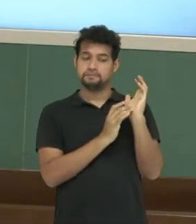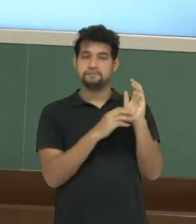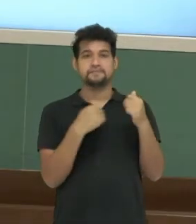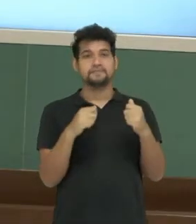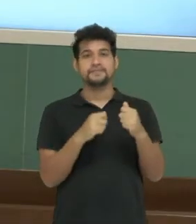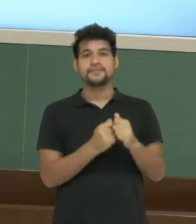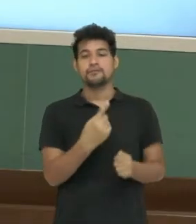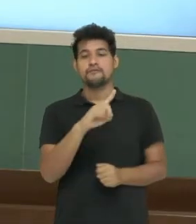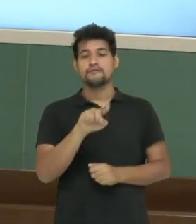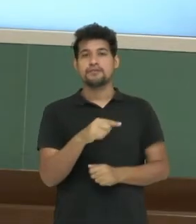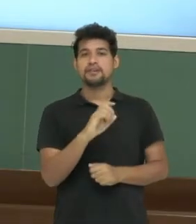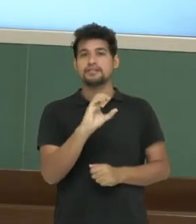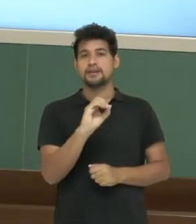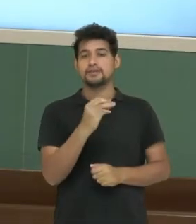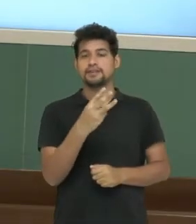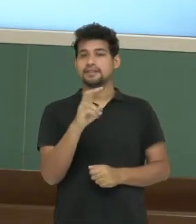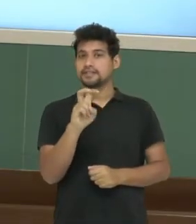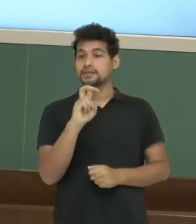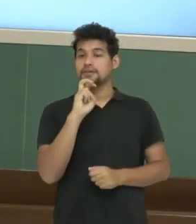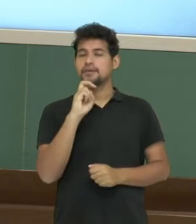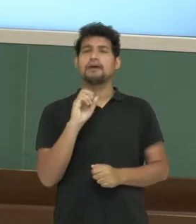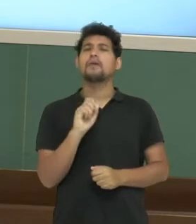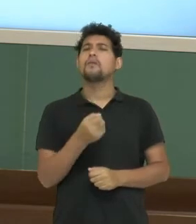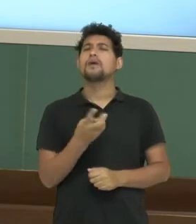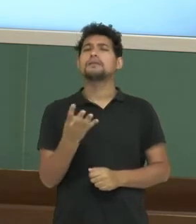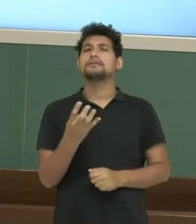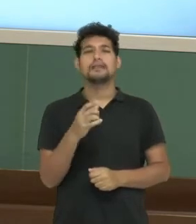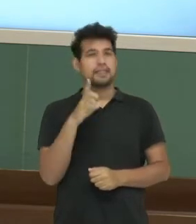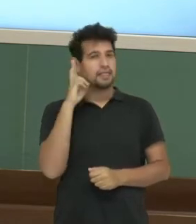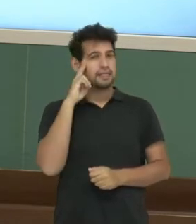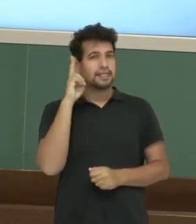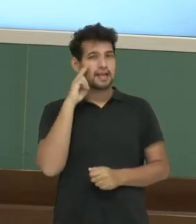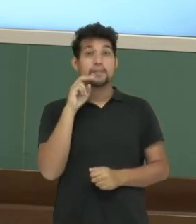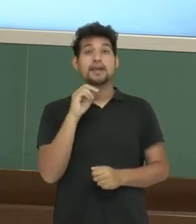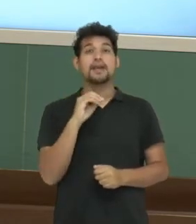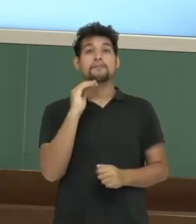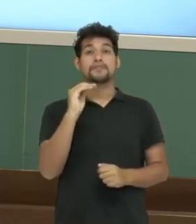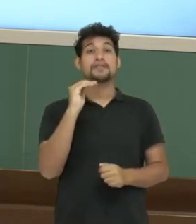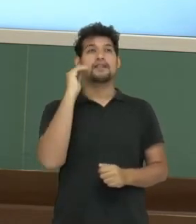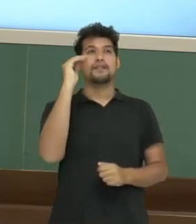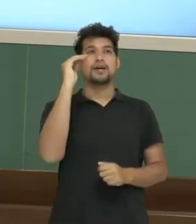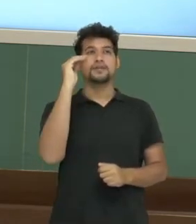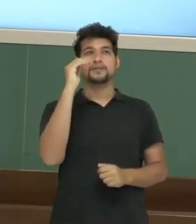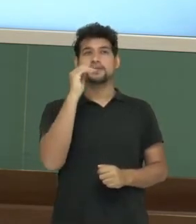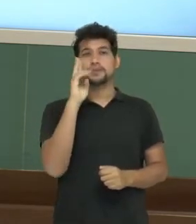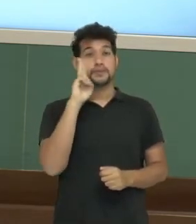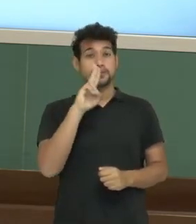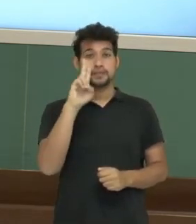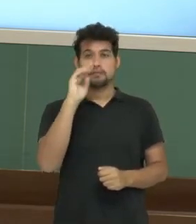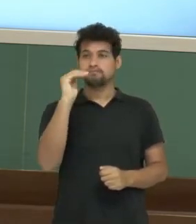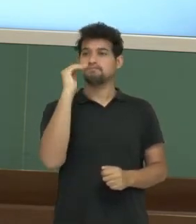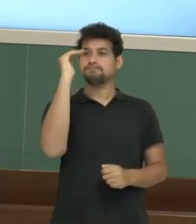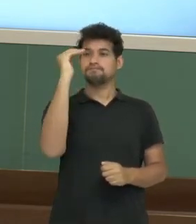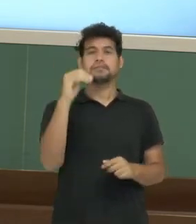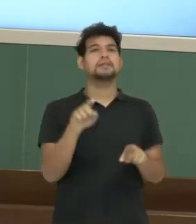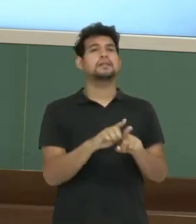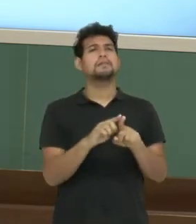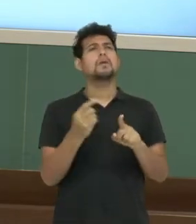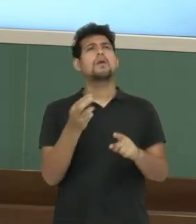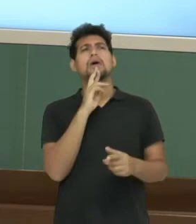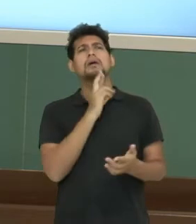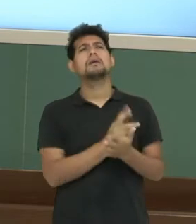lá 1,035 elevado, que é aquele chapéuzinho, aquele acento circunflexo, a 12. E você tem o